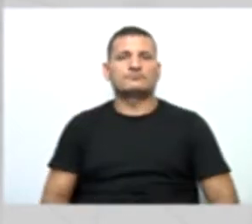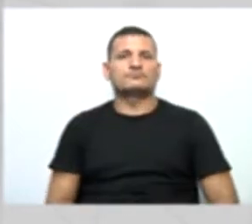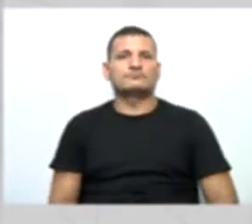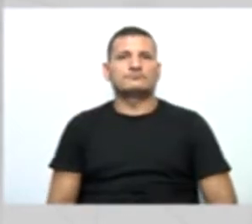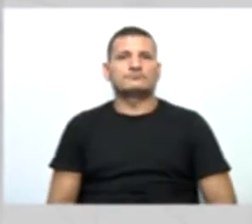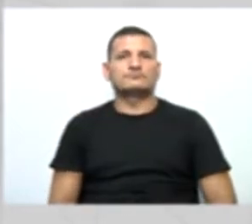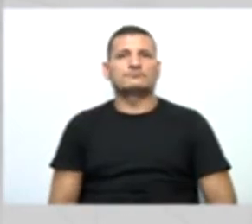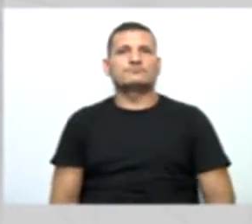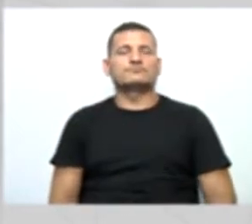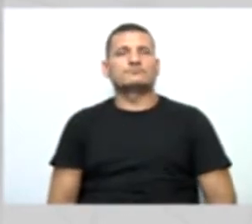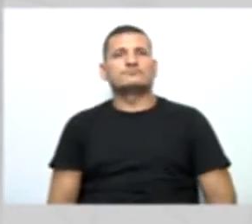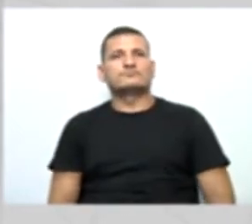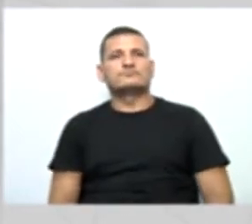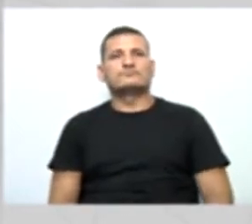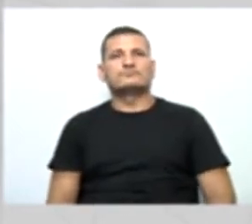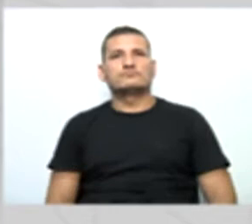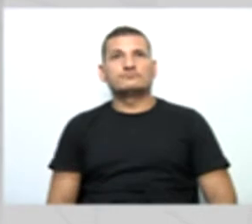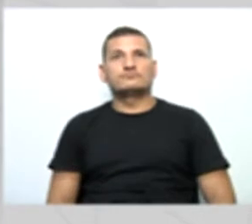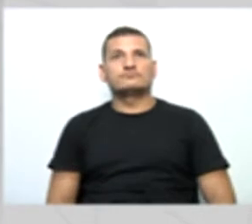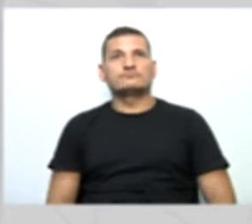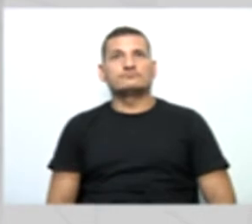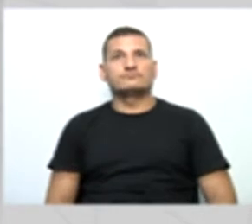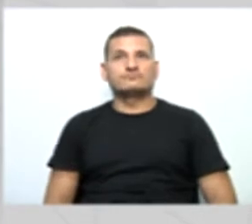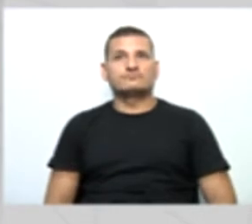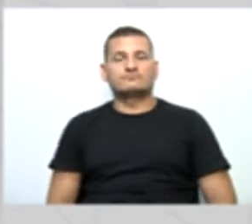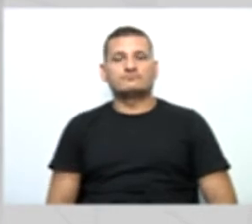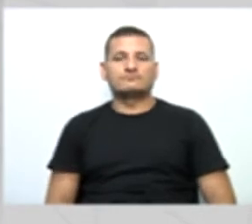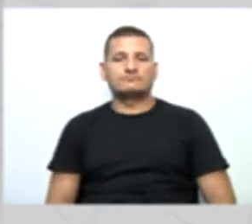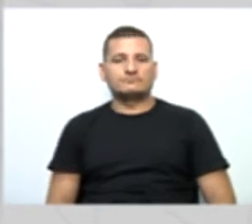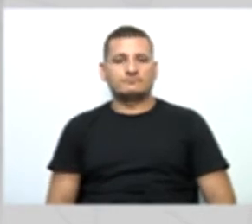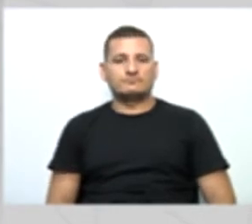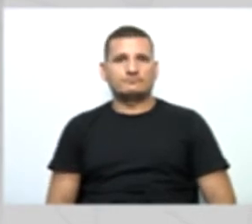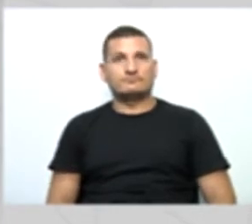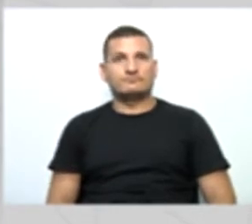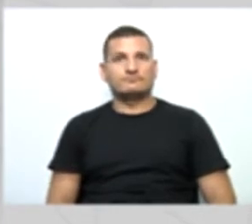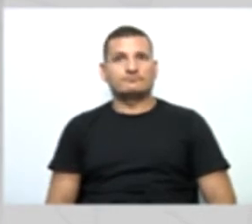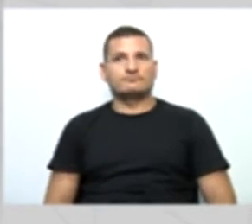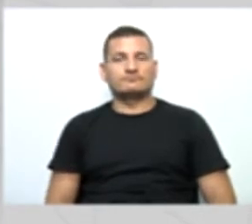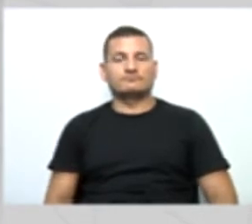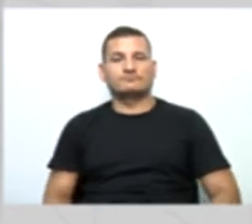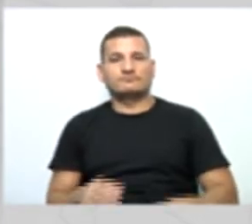costumo falar que essa disciplina de programação